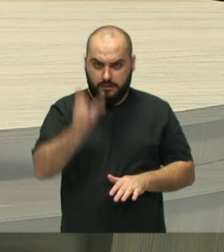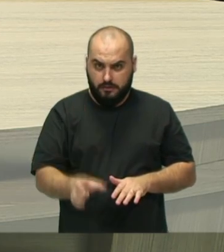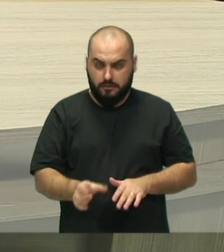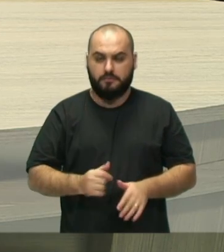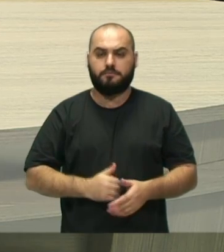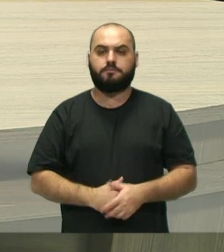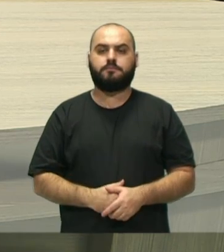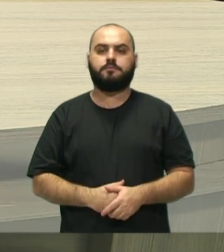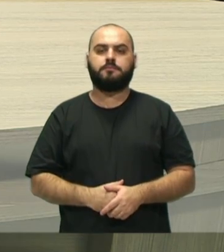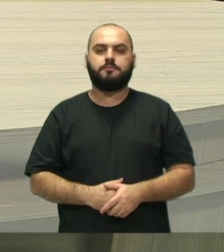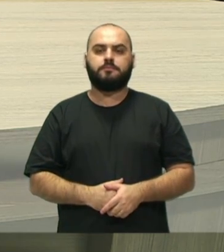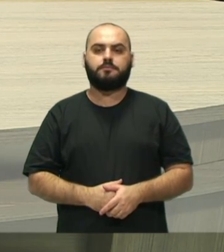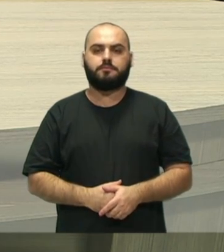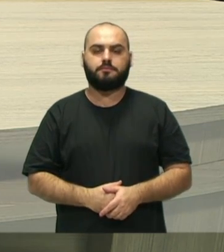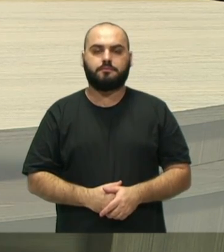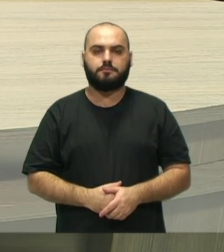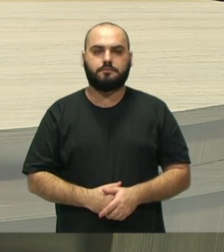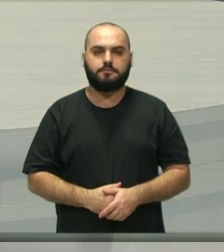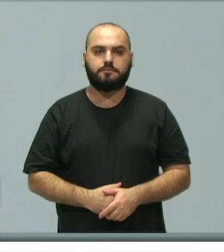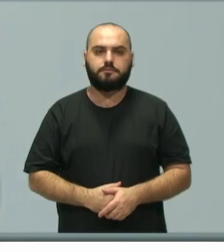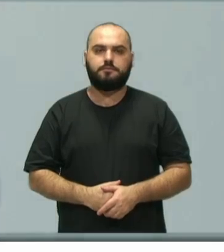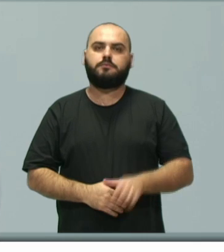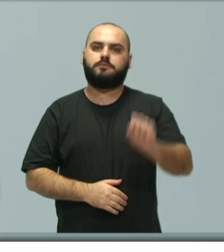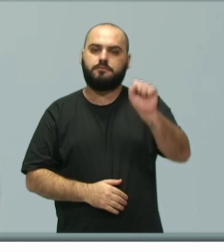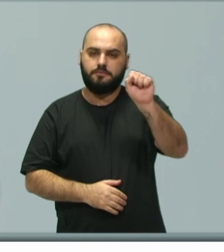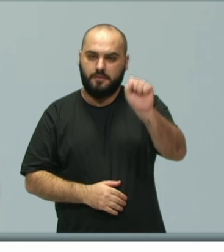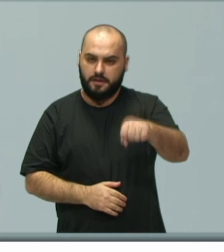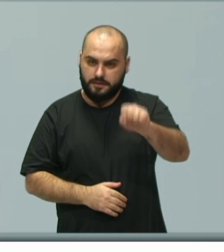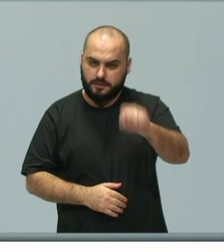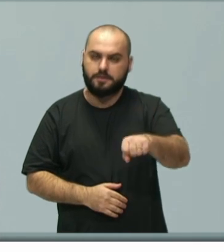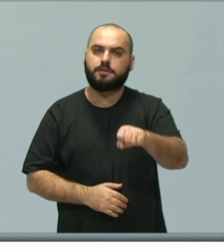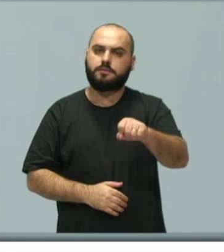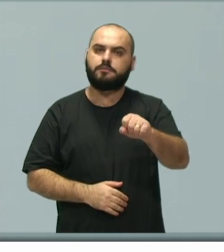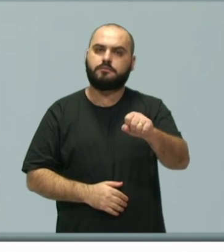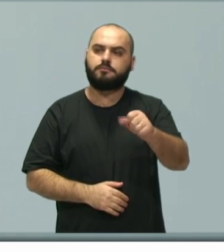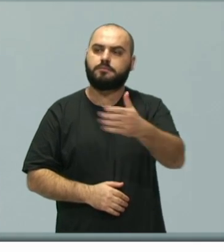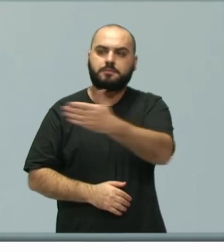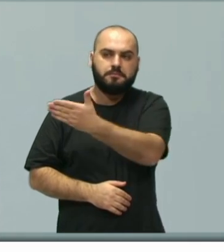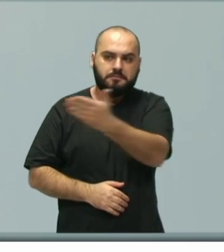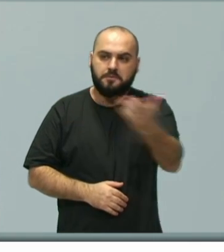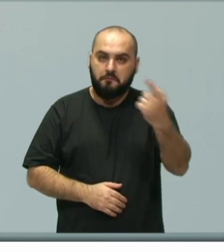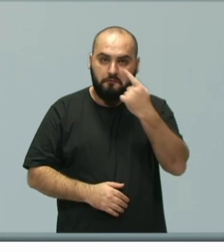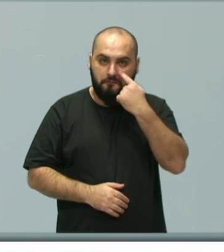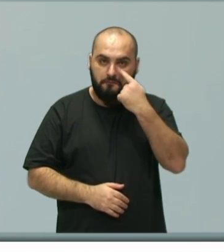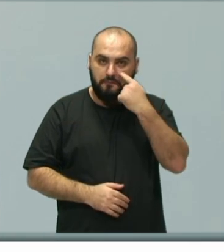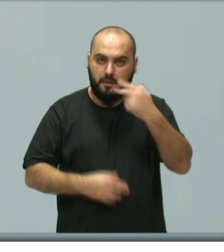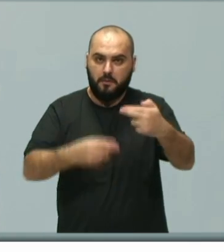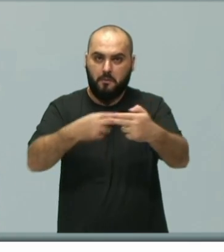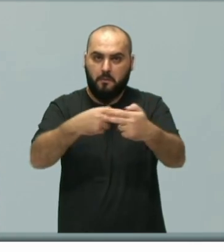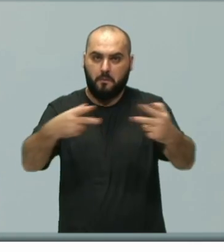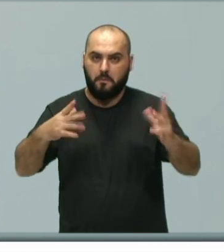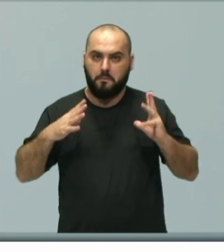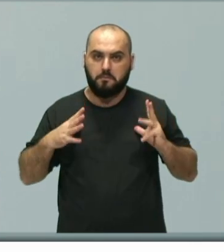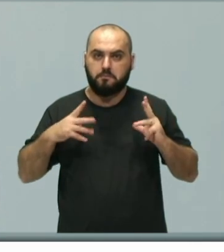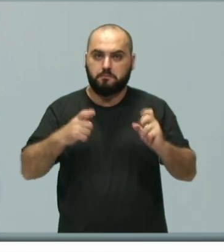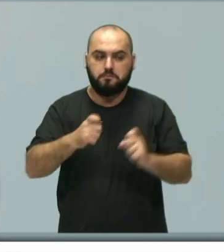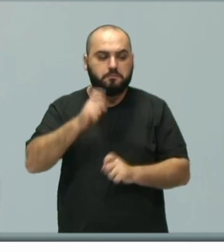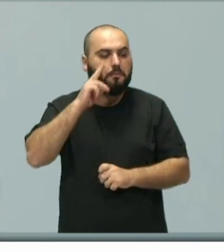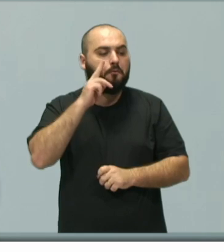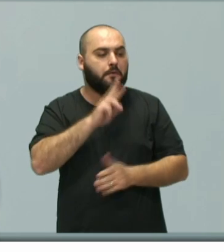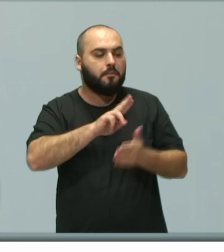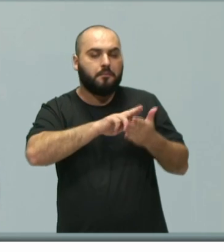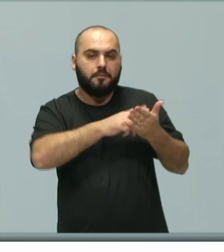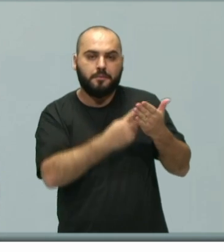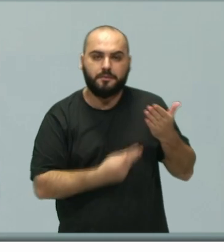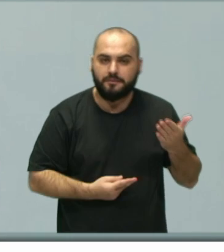Sim, e esse olhar sobre as coisas é que pode ser um olhar poético. E